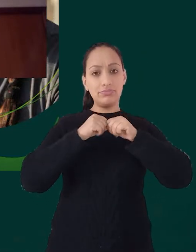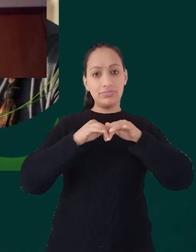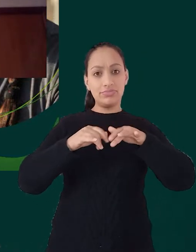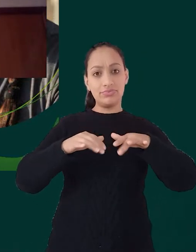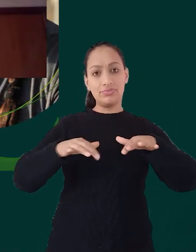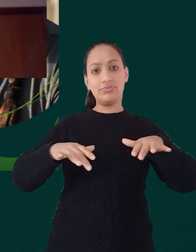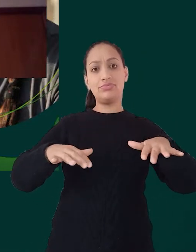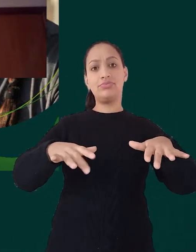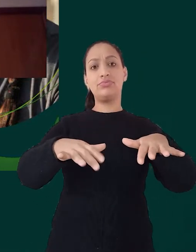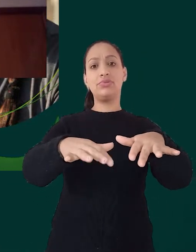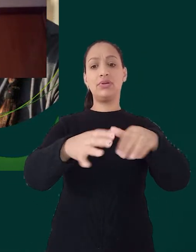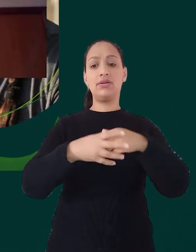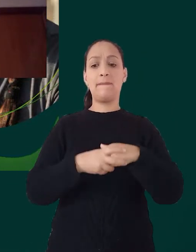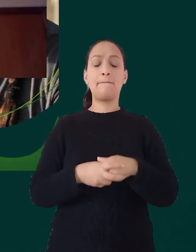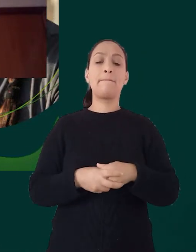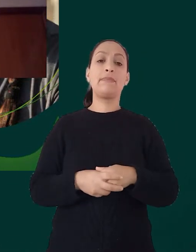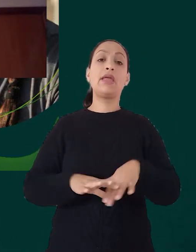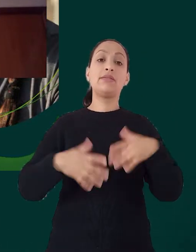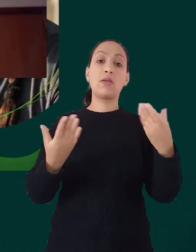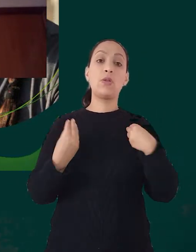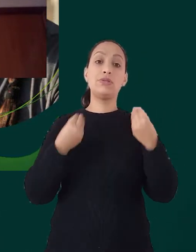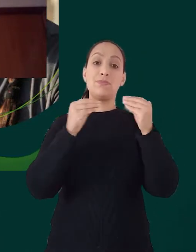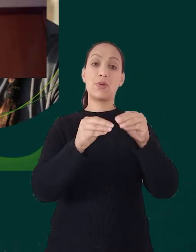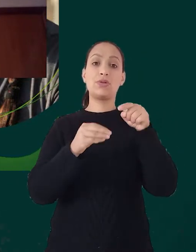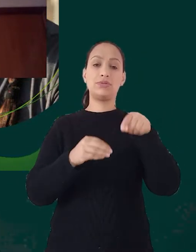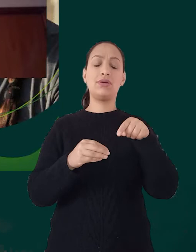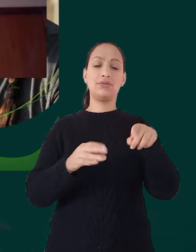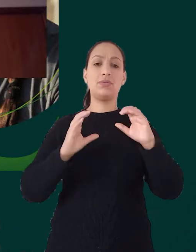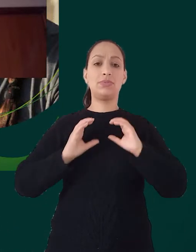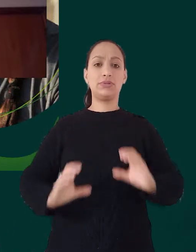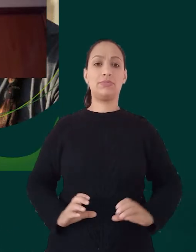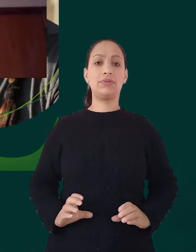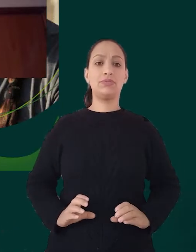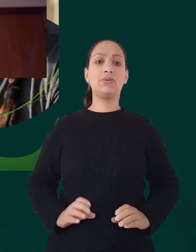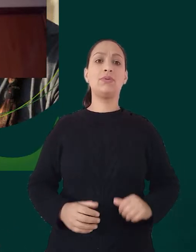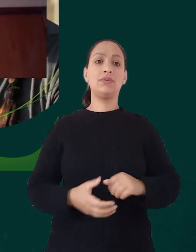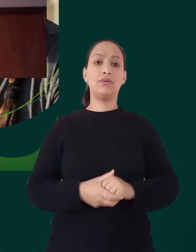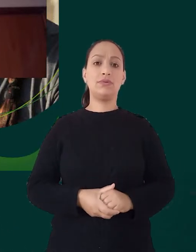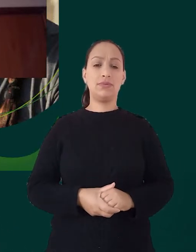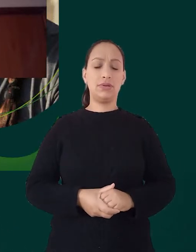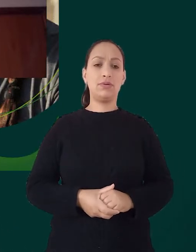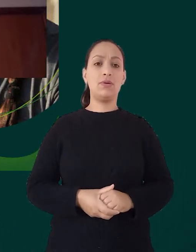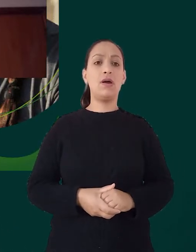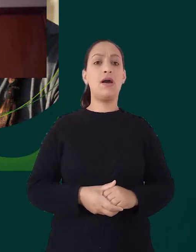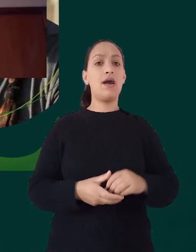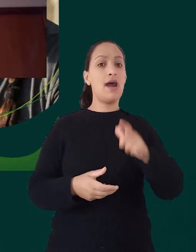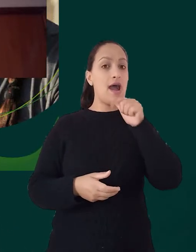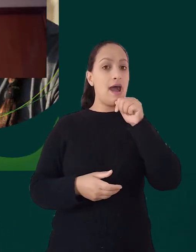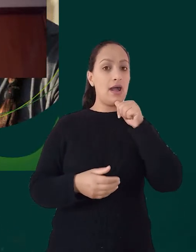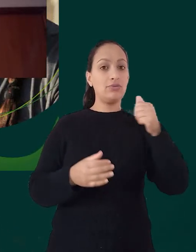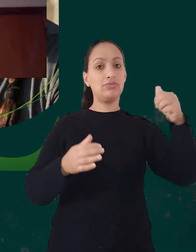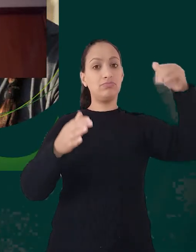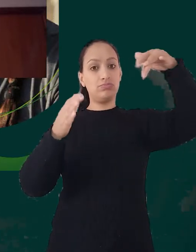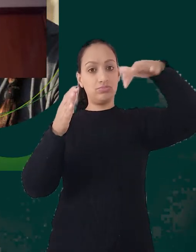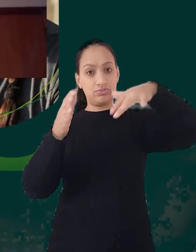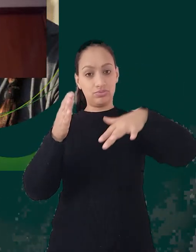chão. Eles colocam um comportamento que um bloco de água, depois que atinge o solo, vai